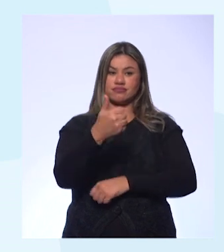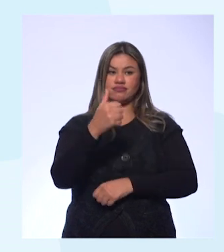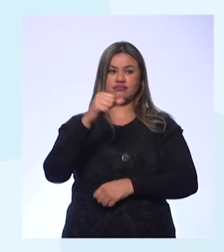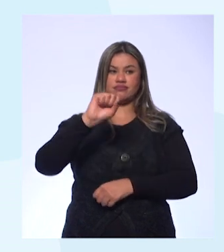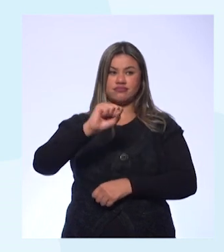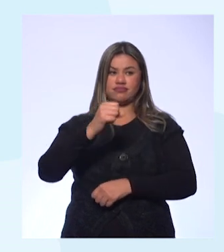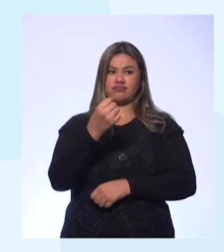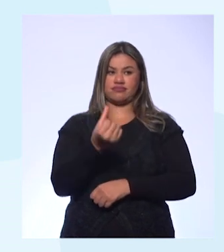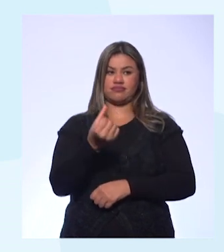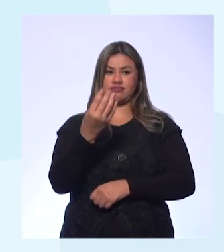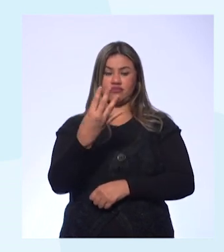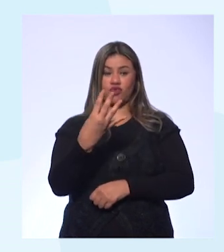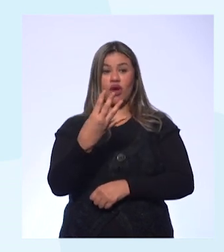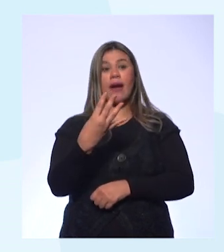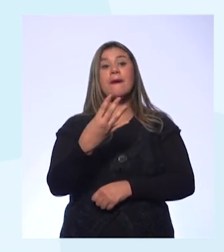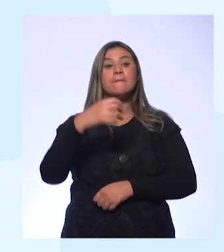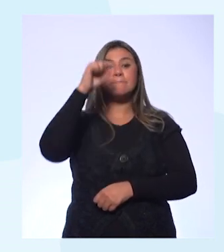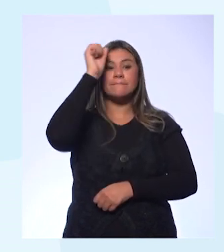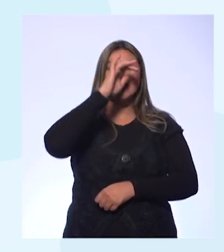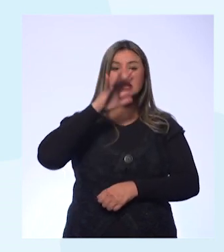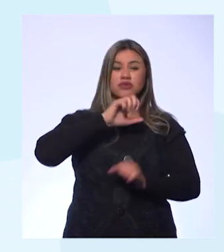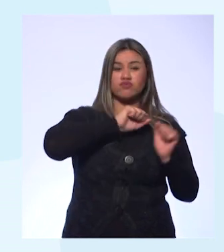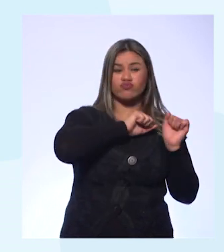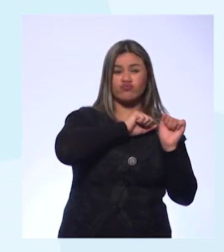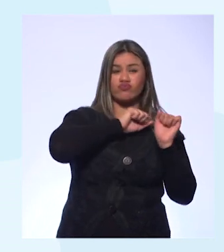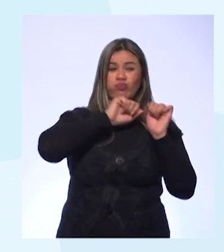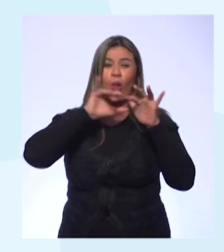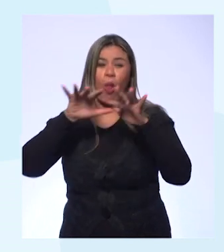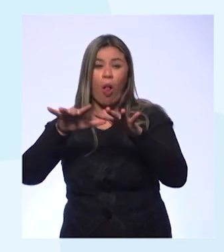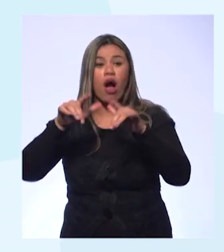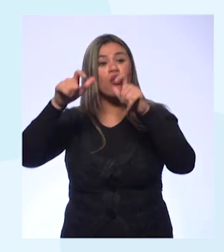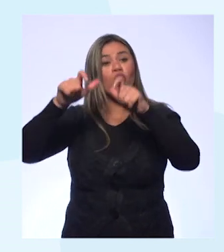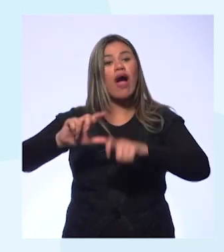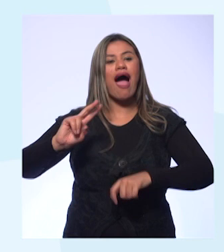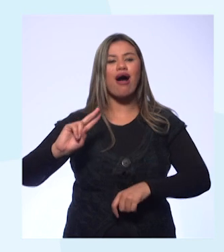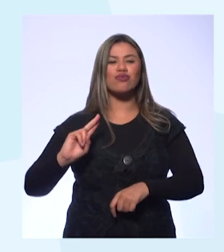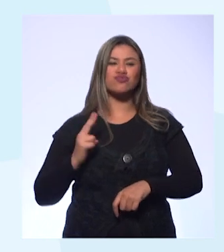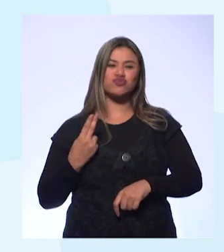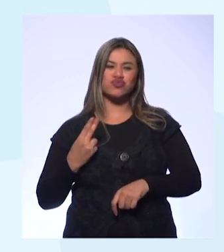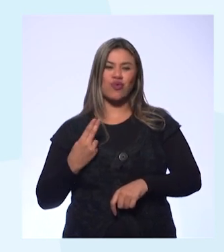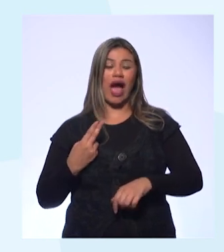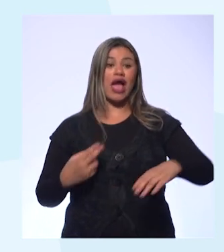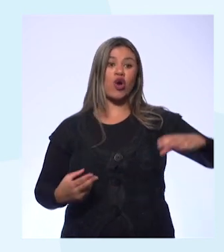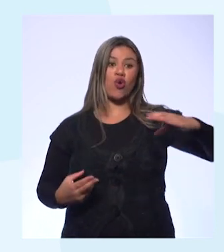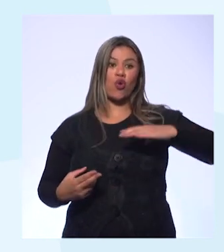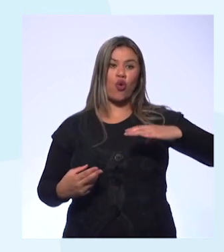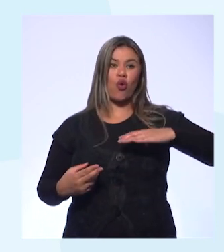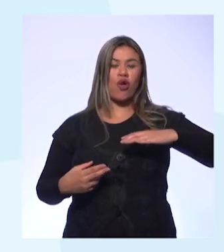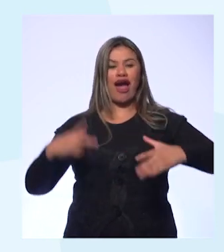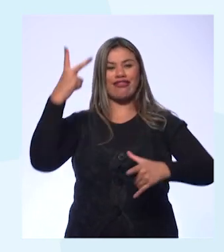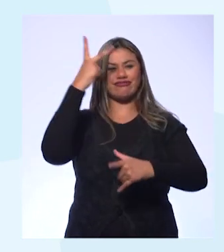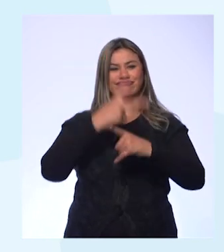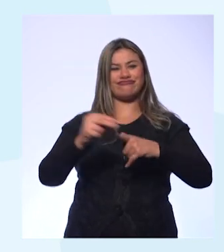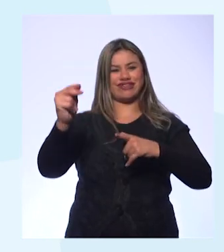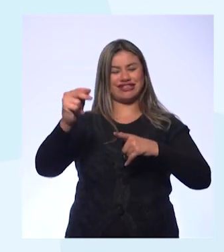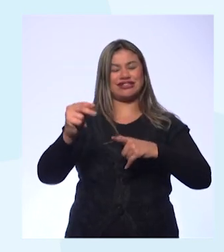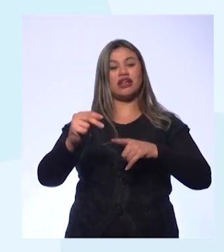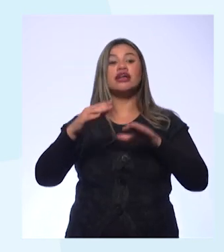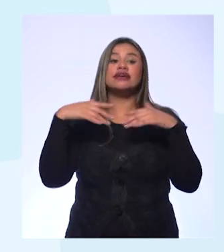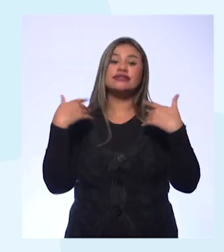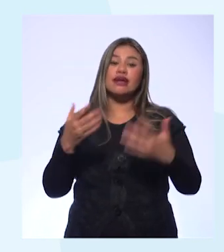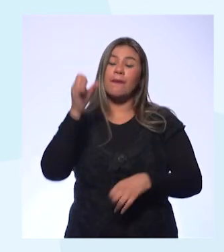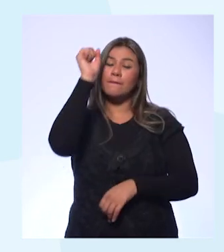Brasil invade Uruguai e coloca os colorados no poder então o Brasil ele já está agindo